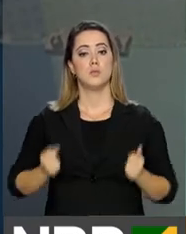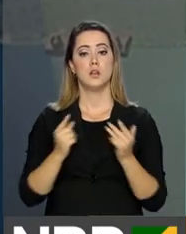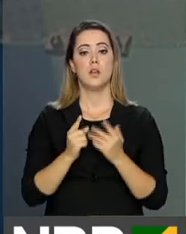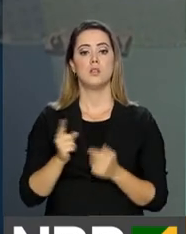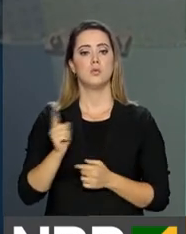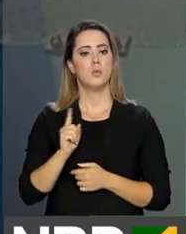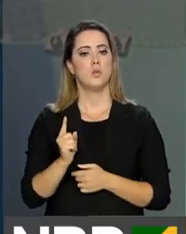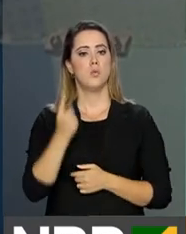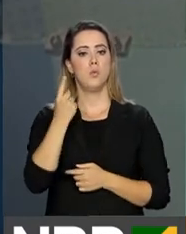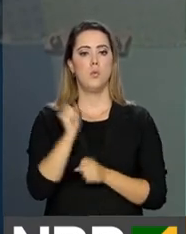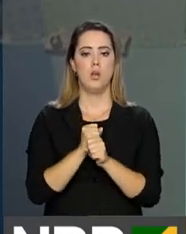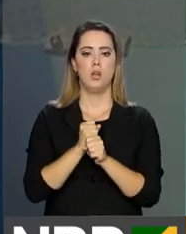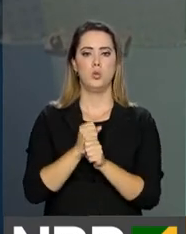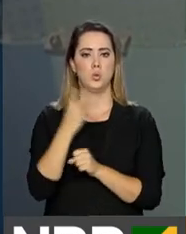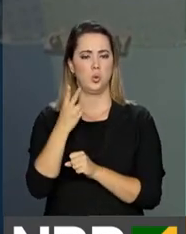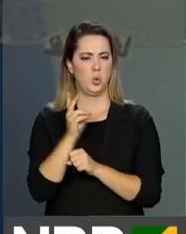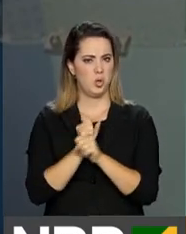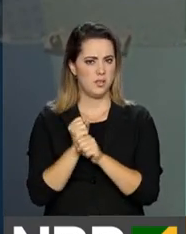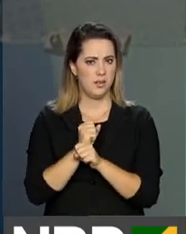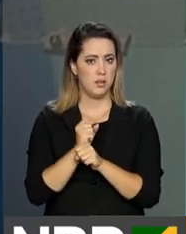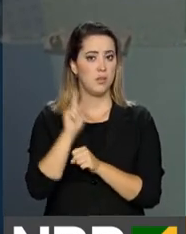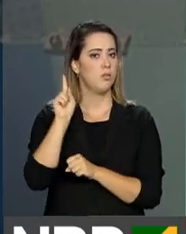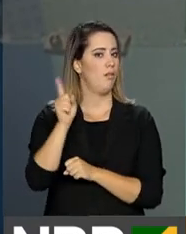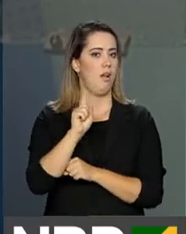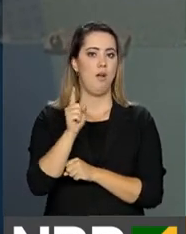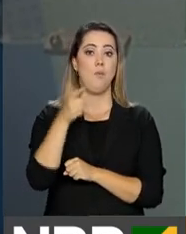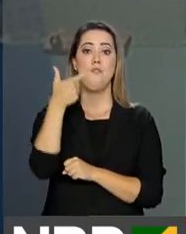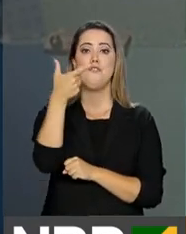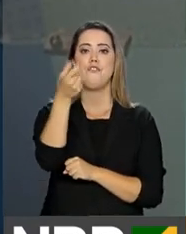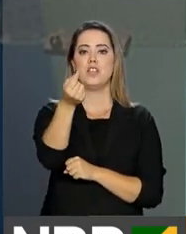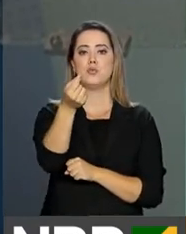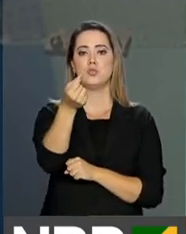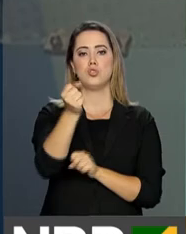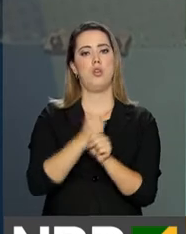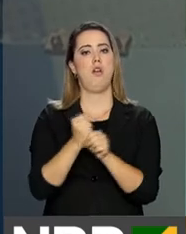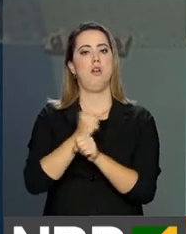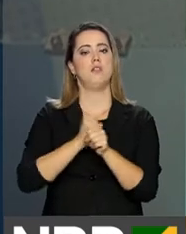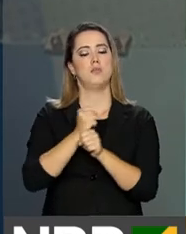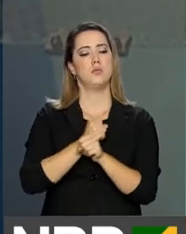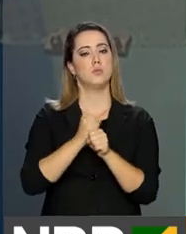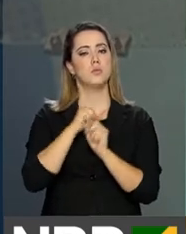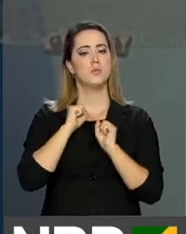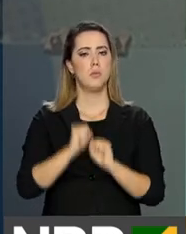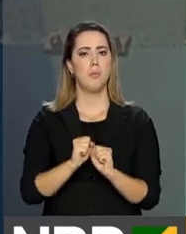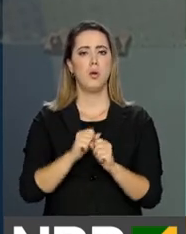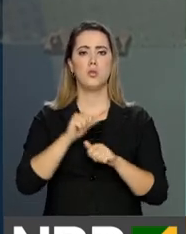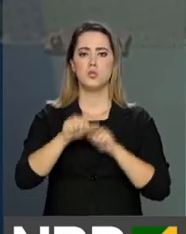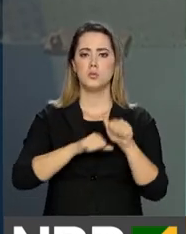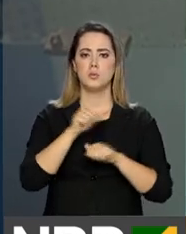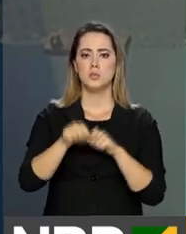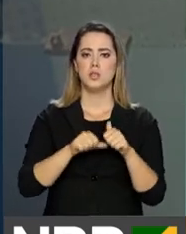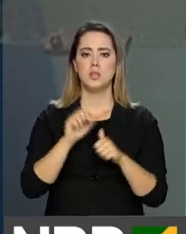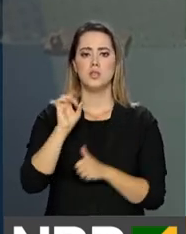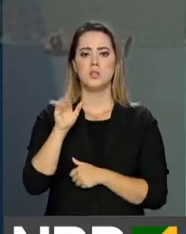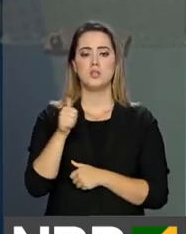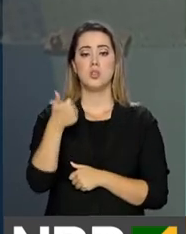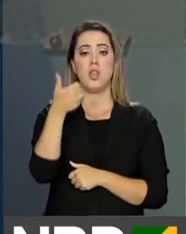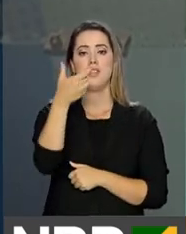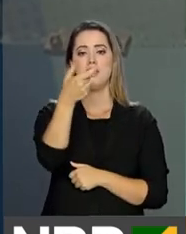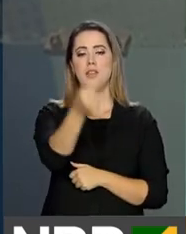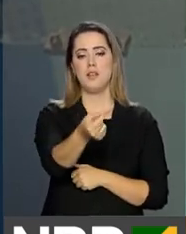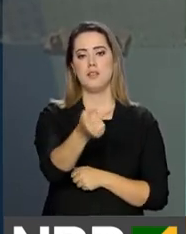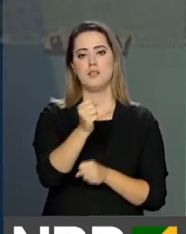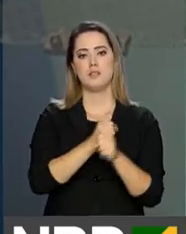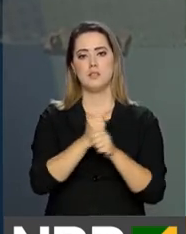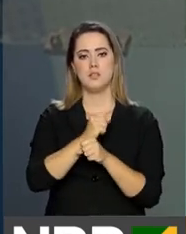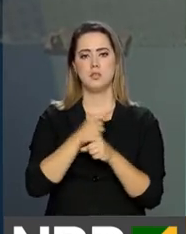ano ou para 2 anos, é para 20 anos, sendo revisável apenas 10 anos depois.